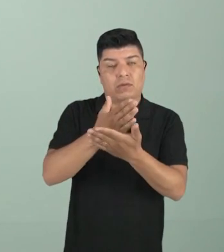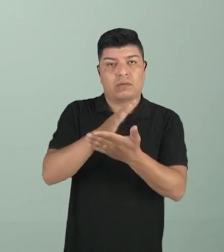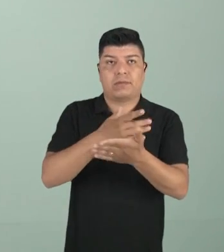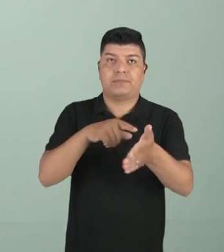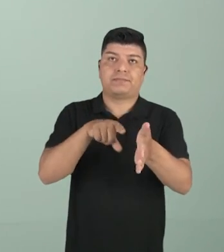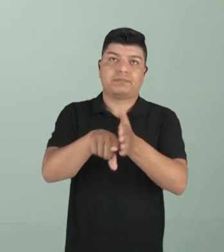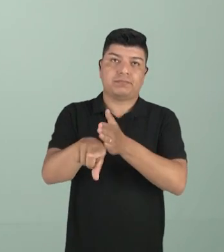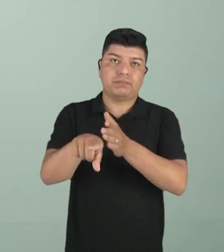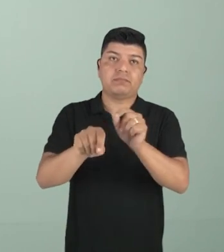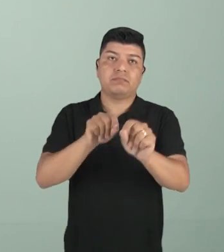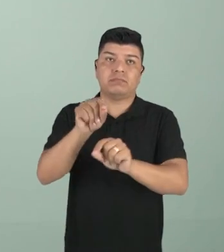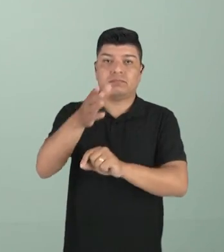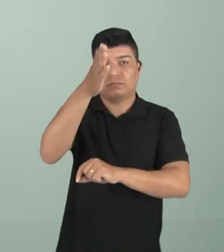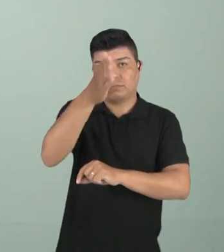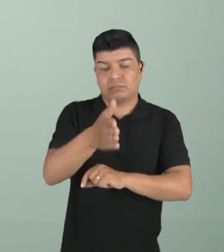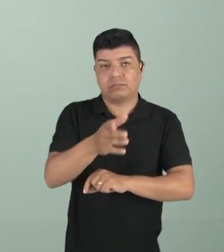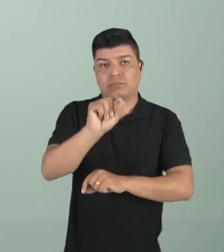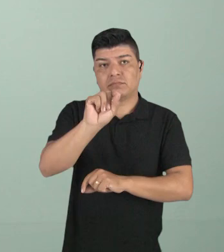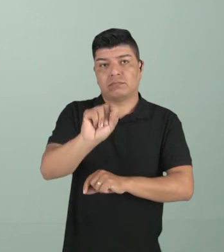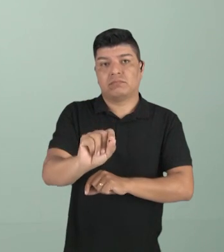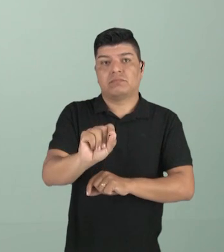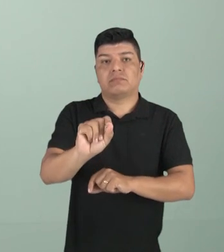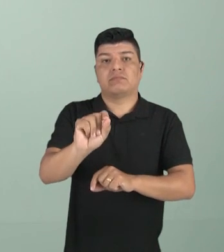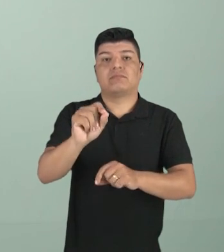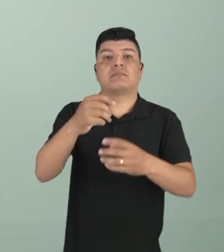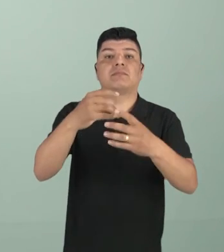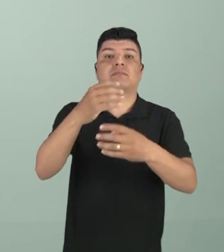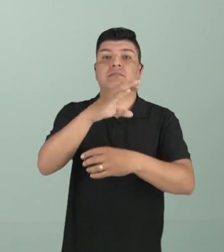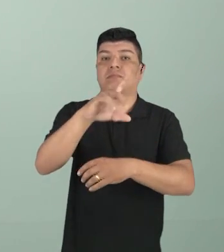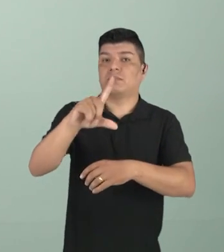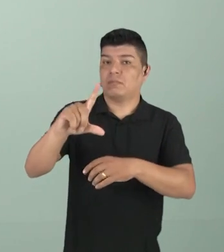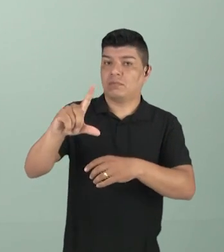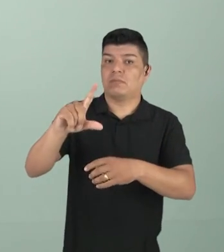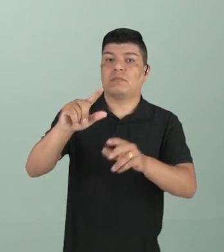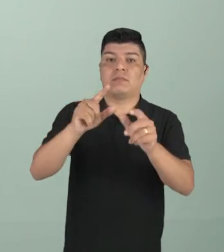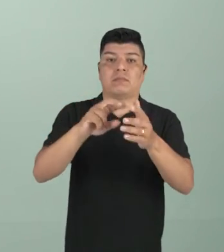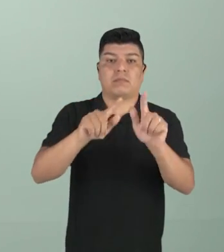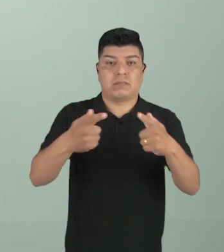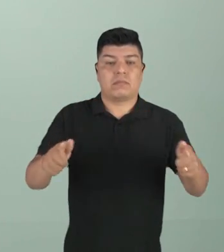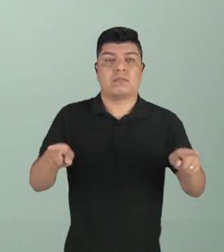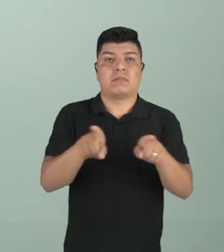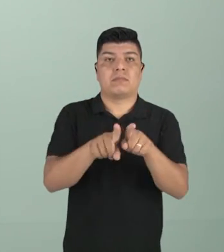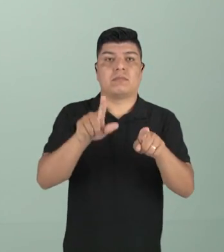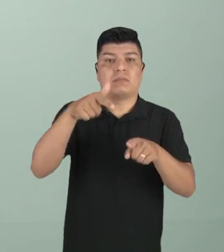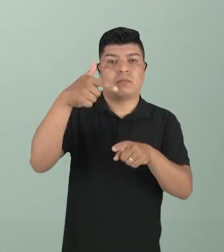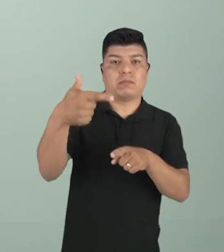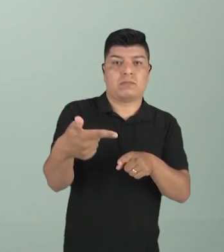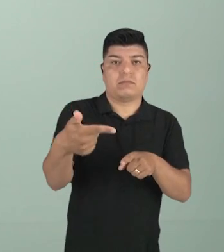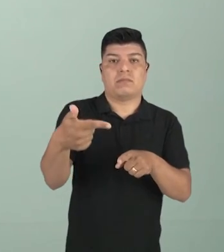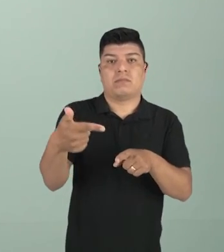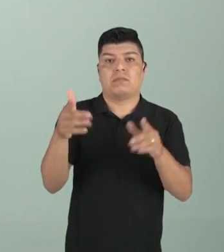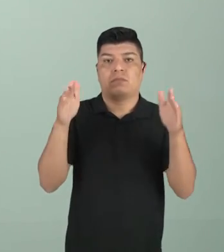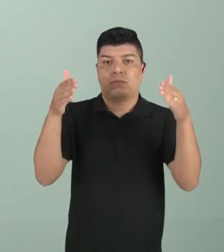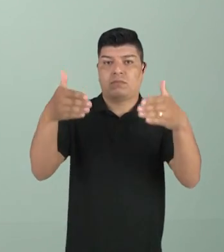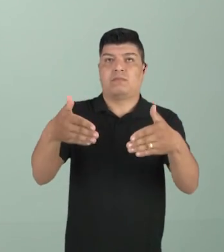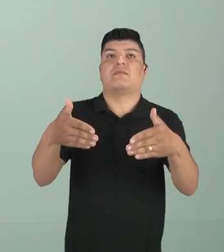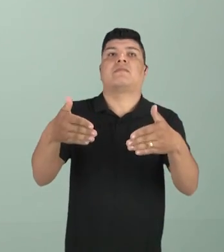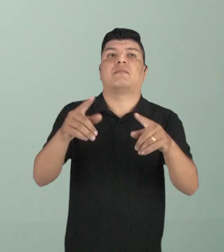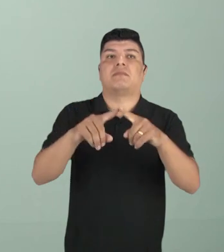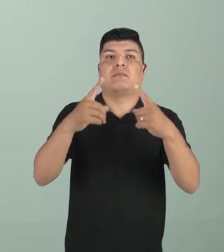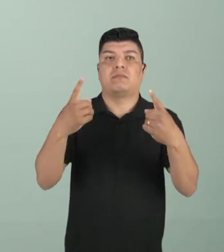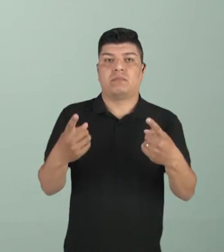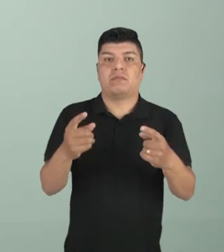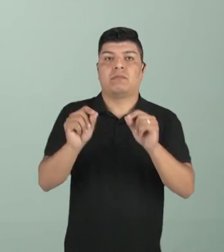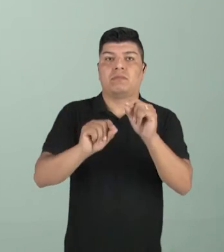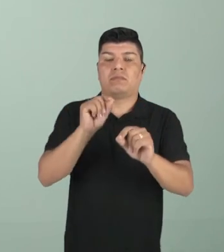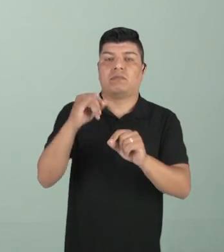vai tratar diretamente de uma das classes gramaticais. Porém, para outras, ele vai ser mais abrangente, mas a classe